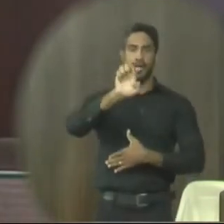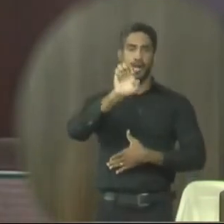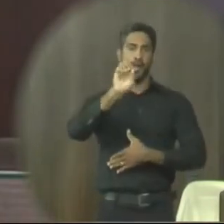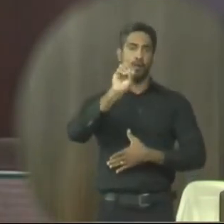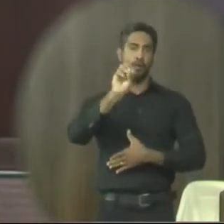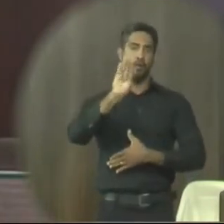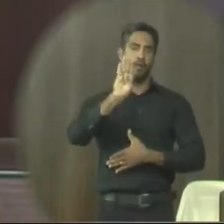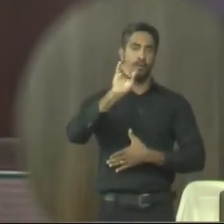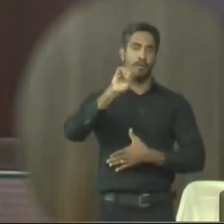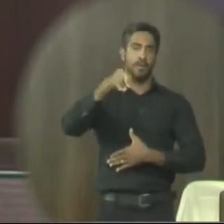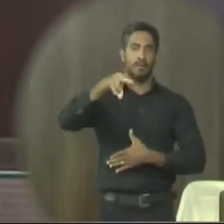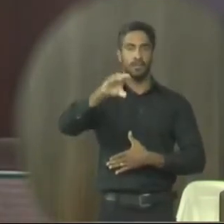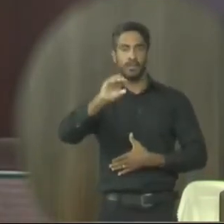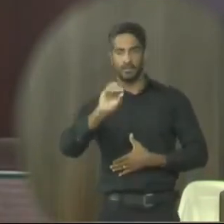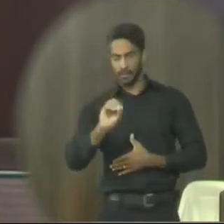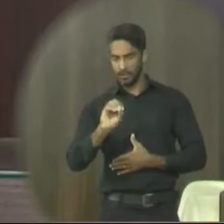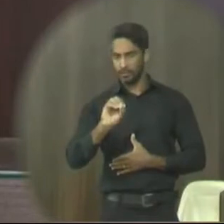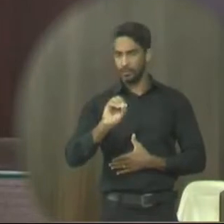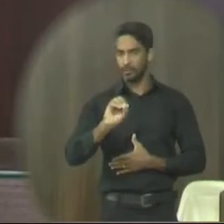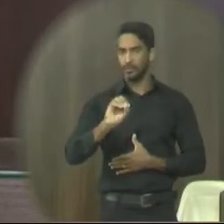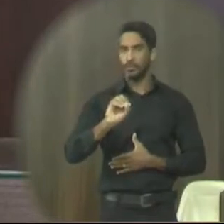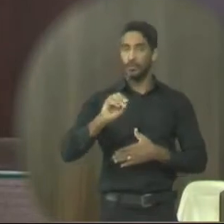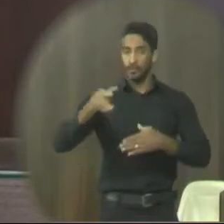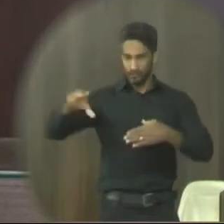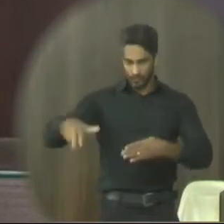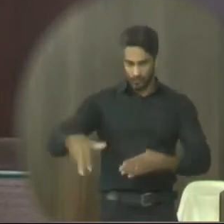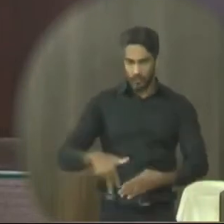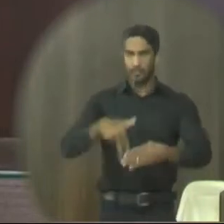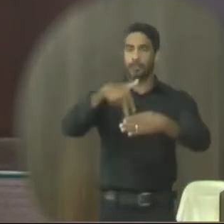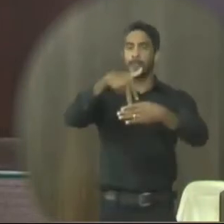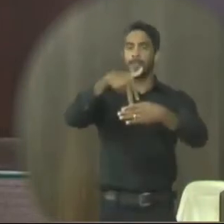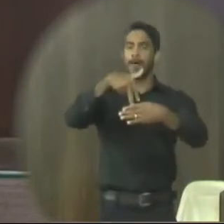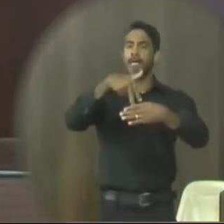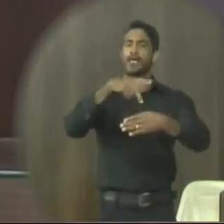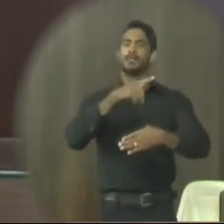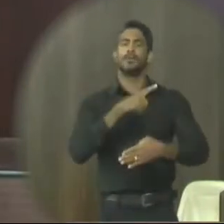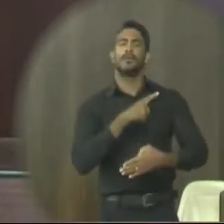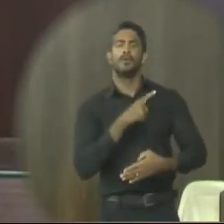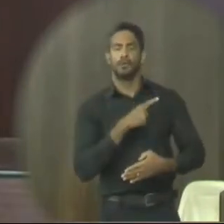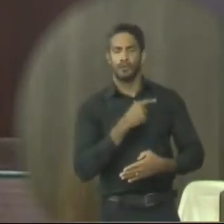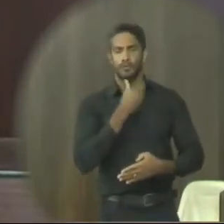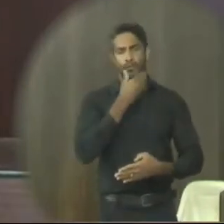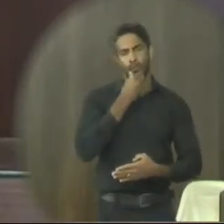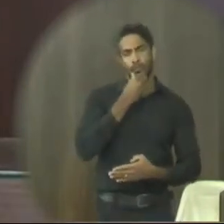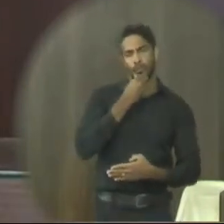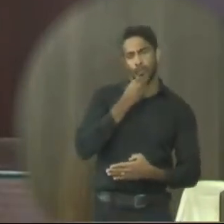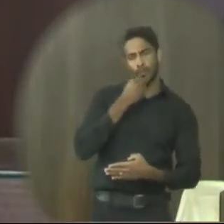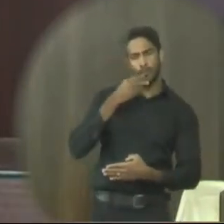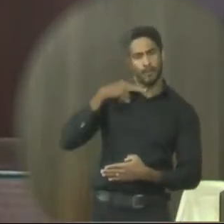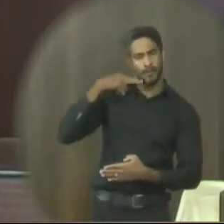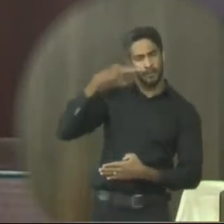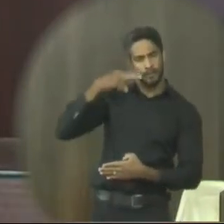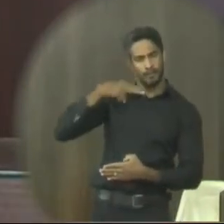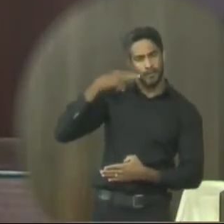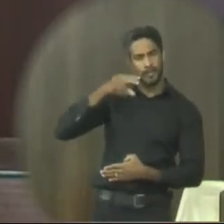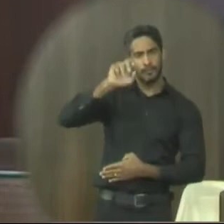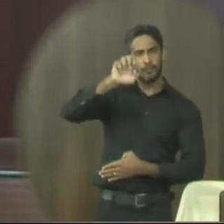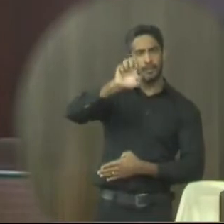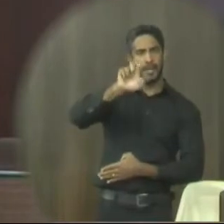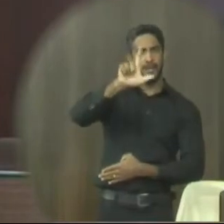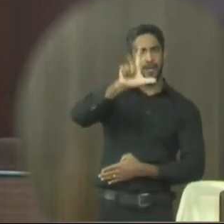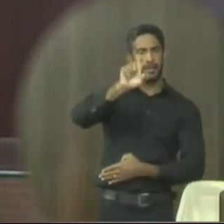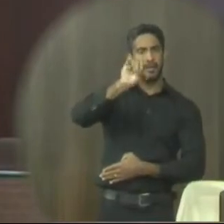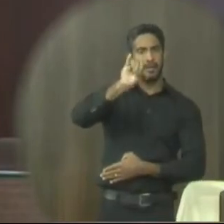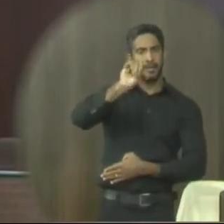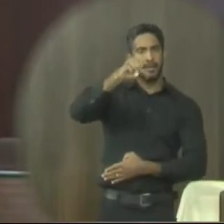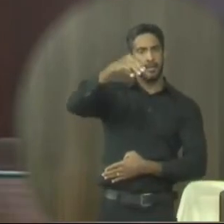Bem, como orador escrito, constou o senhor Elismácio Borges Ferreira,